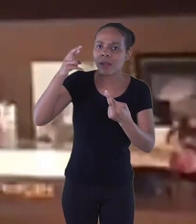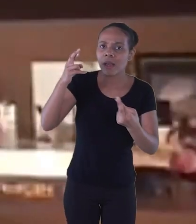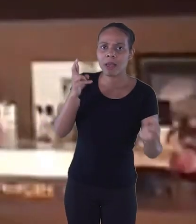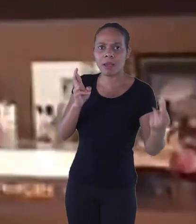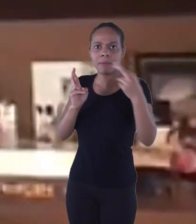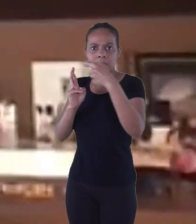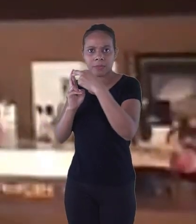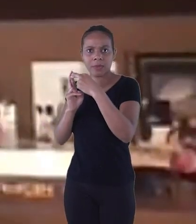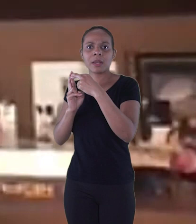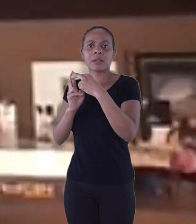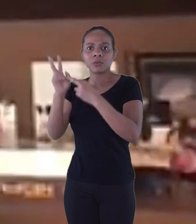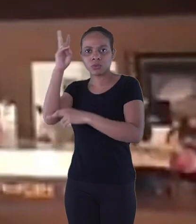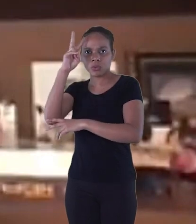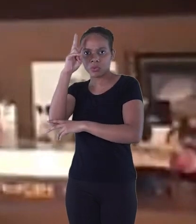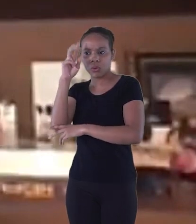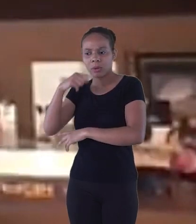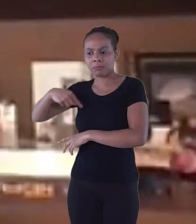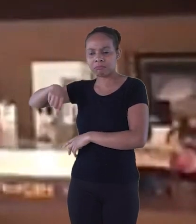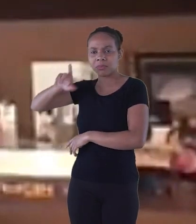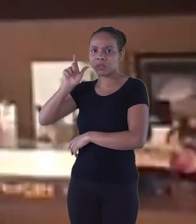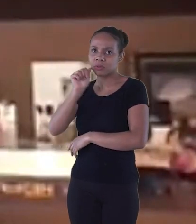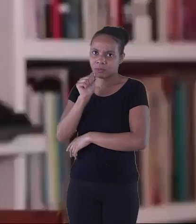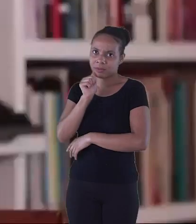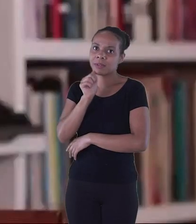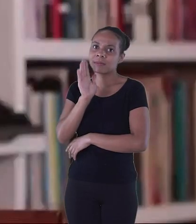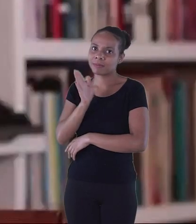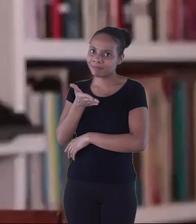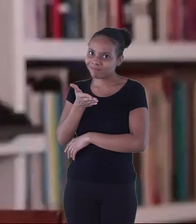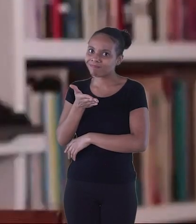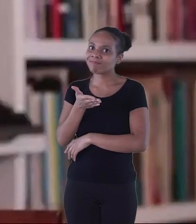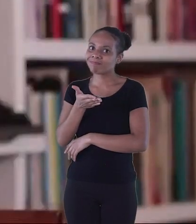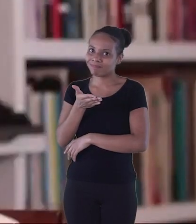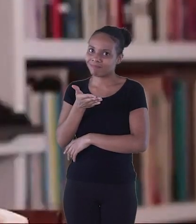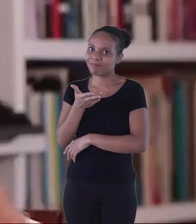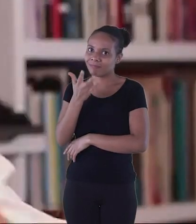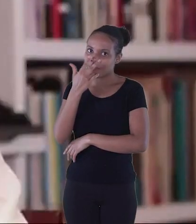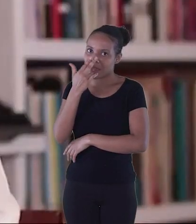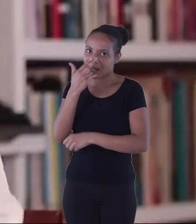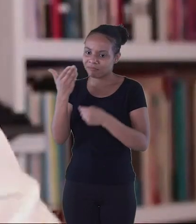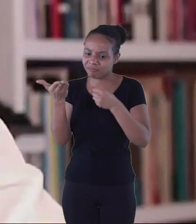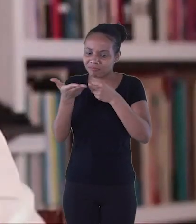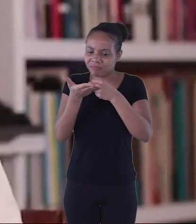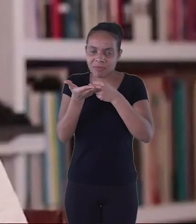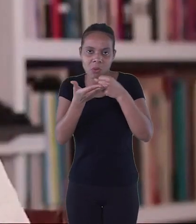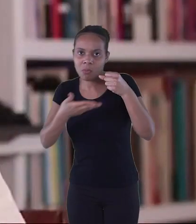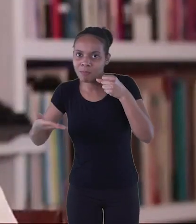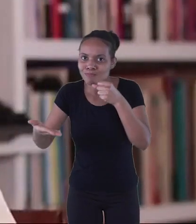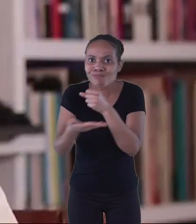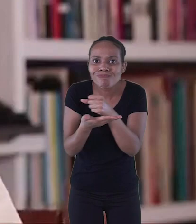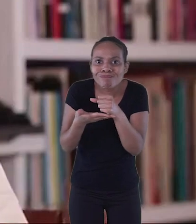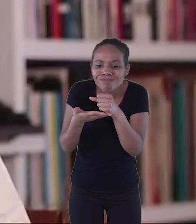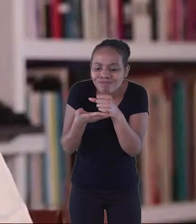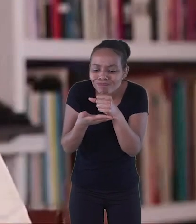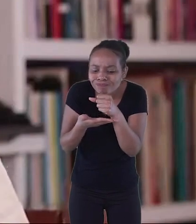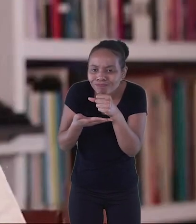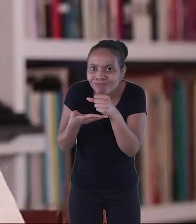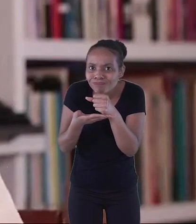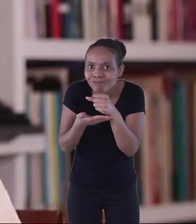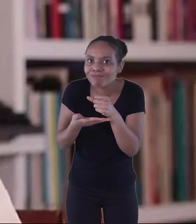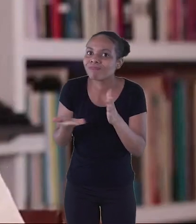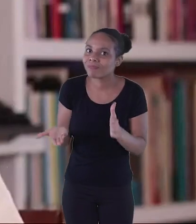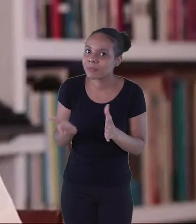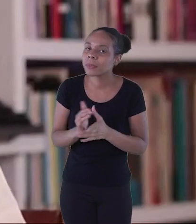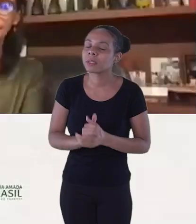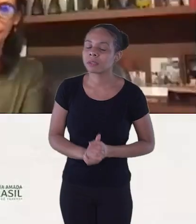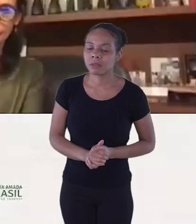nossa preocupação, como o Flávio já tinha chamado a atenção. Então tá, vou agora inverter a ordem e dar a palavra primeiro para encerramento para